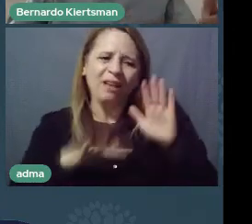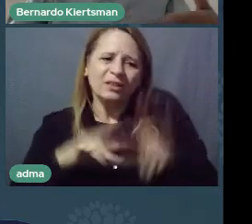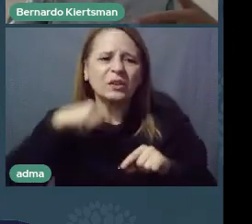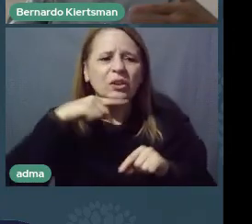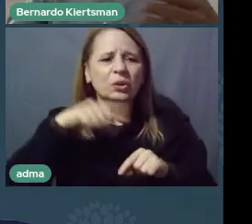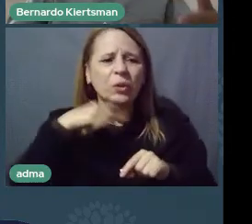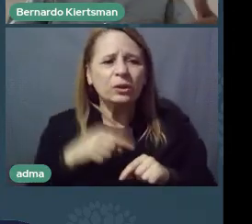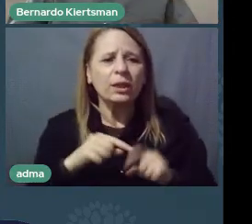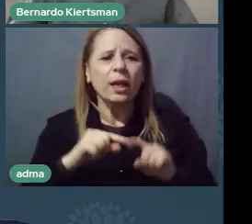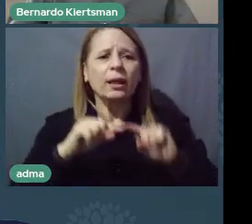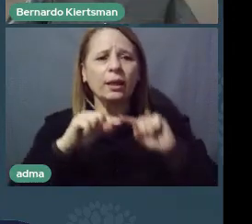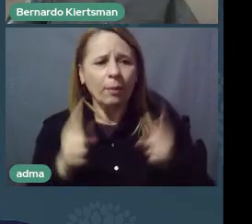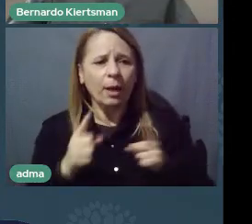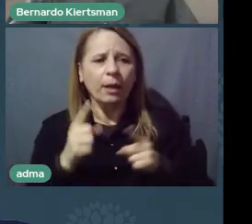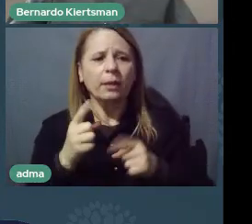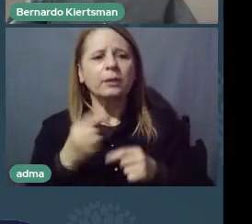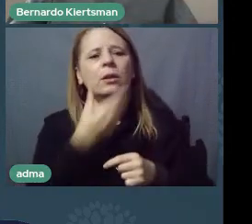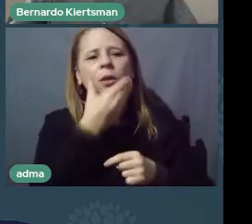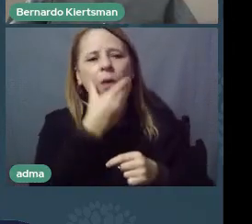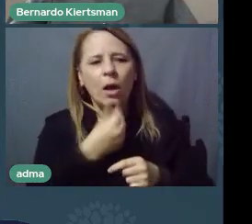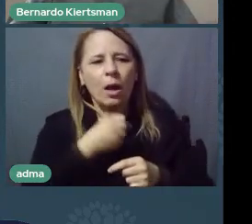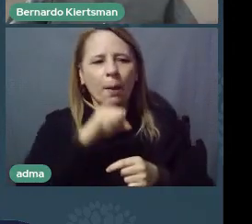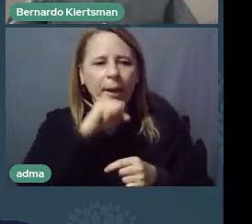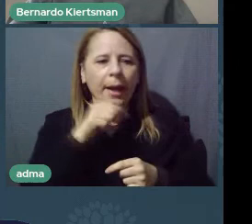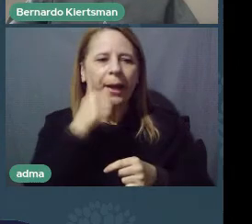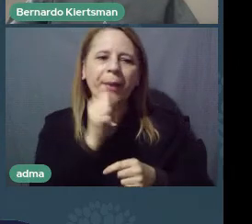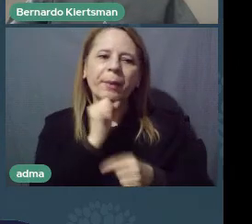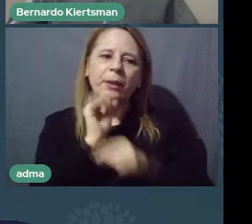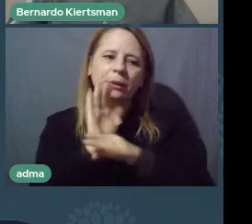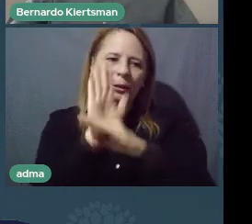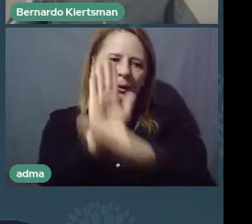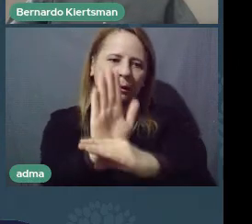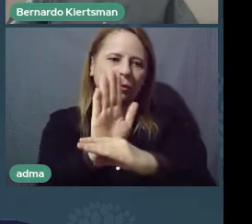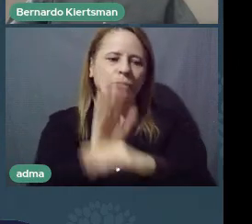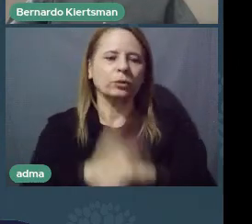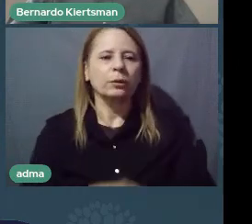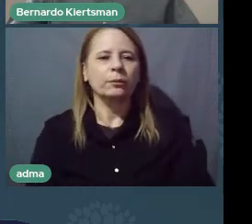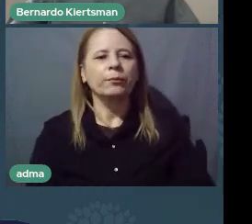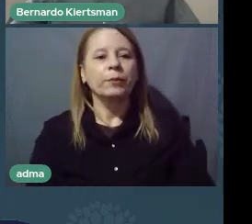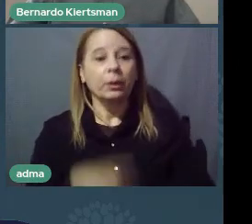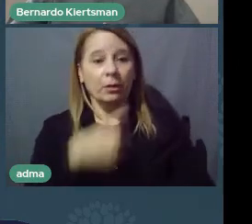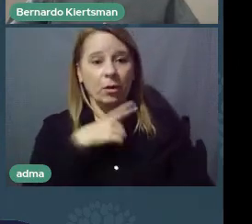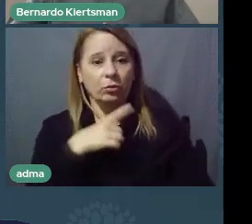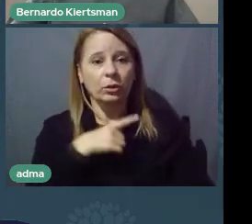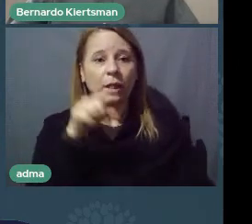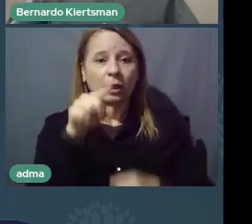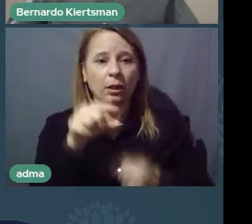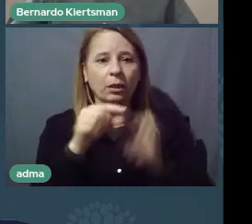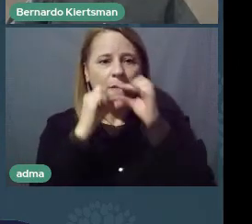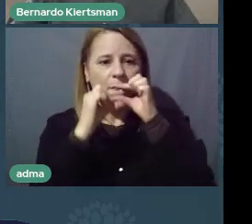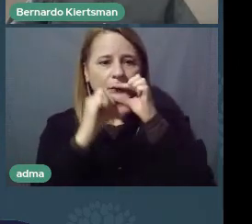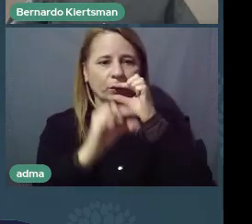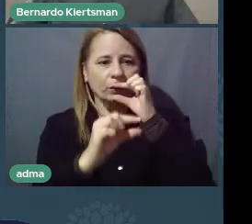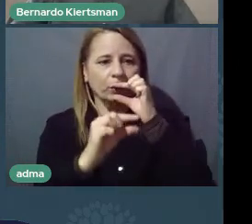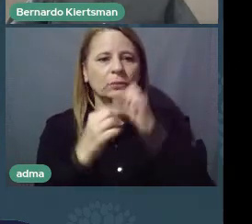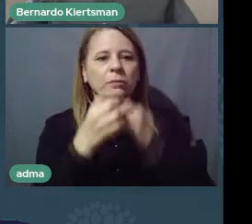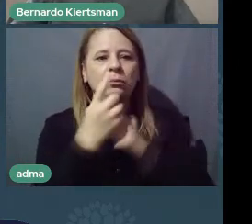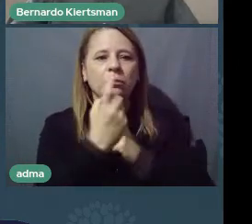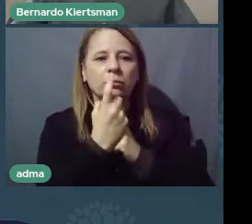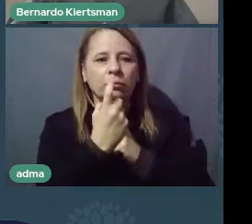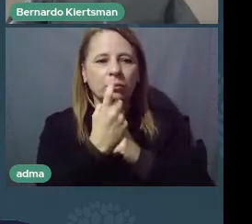conseguir receber esse medicamento. Então, vocês têm aqui esse espaçador, esse outro espaçador que também